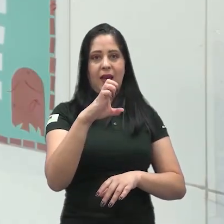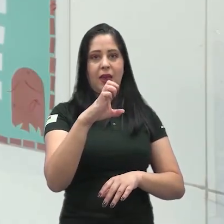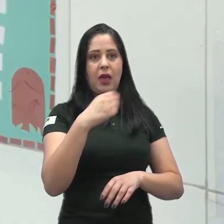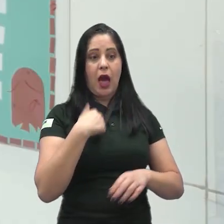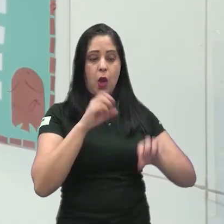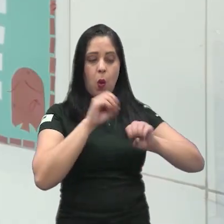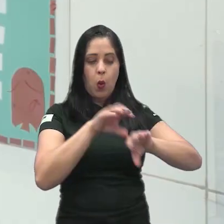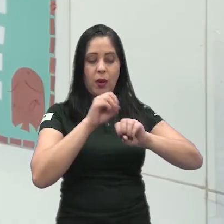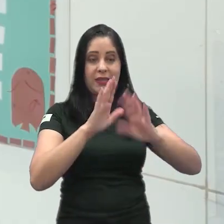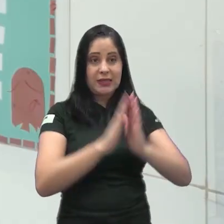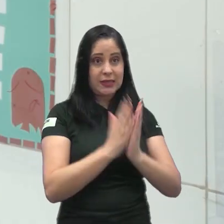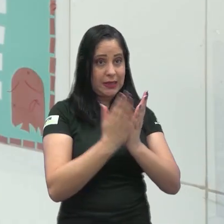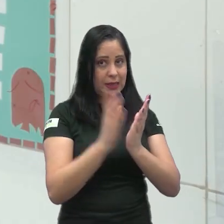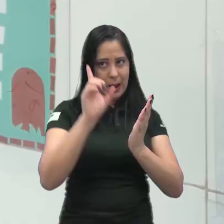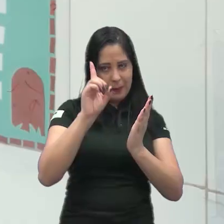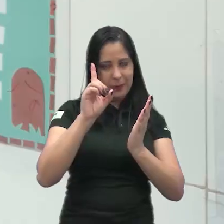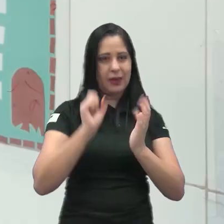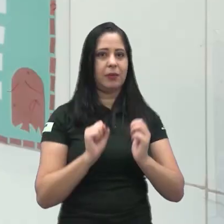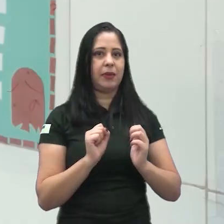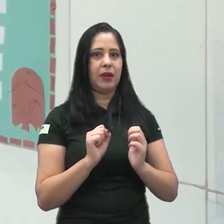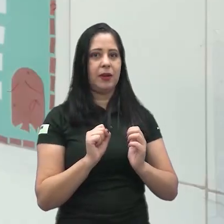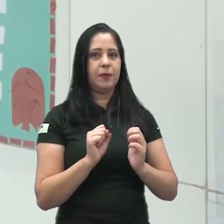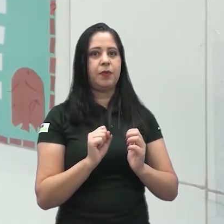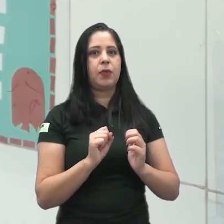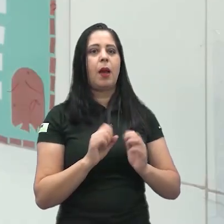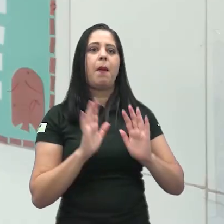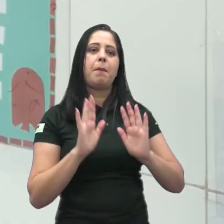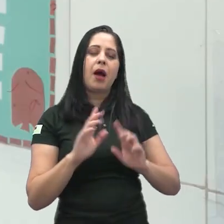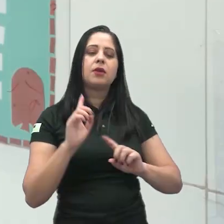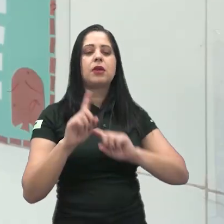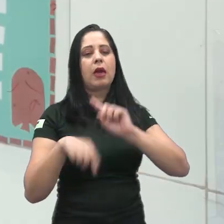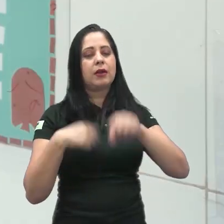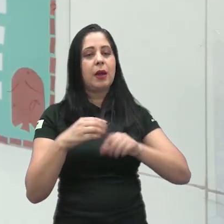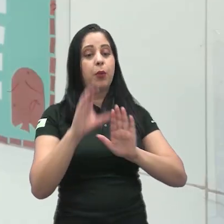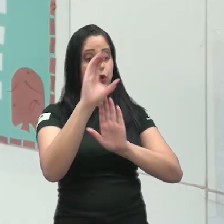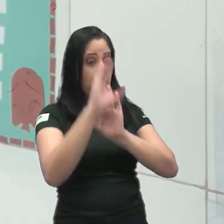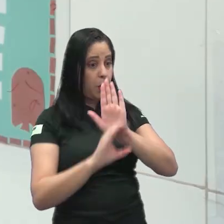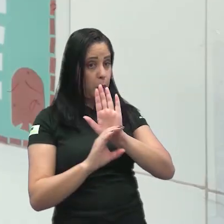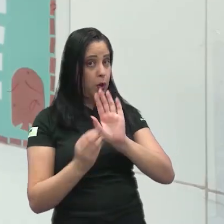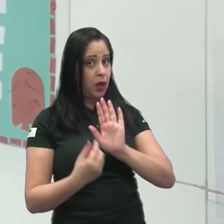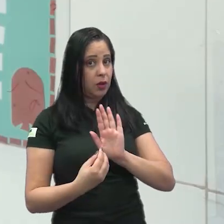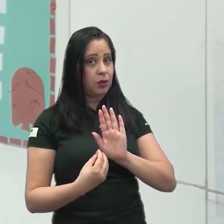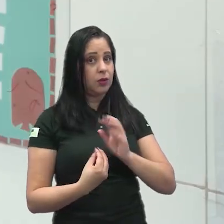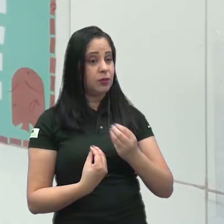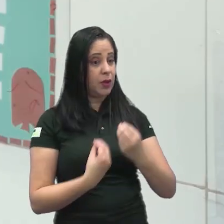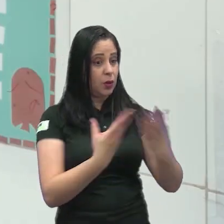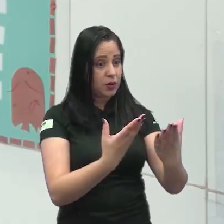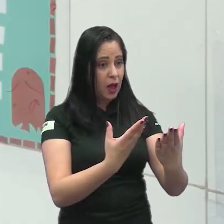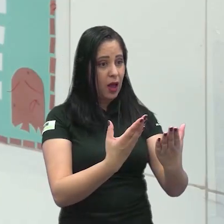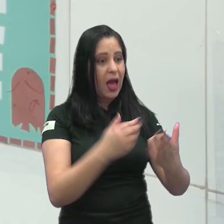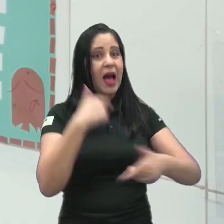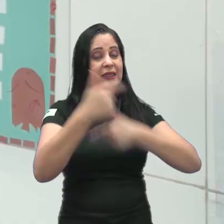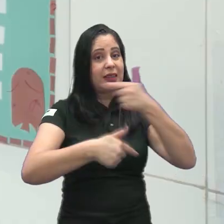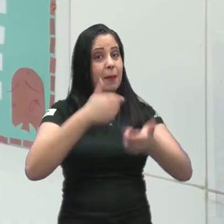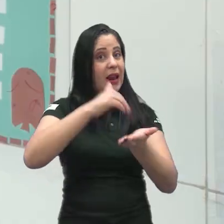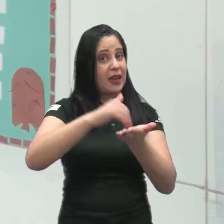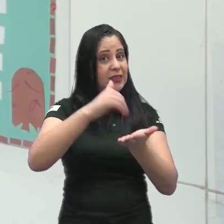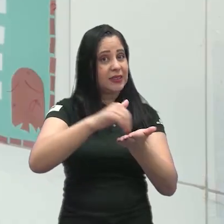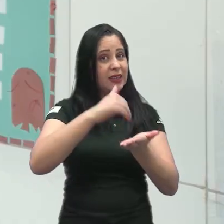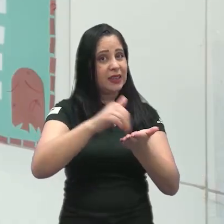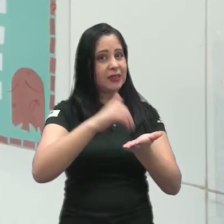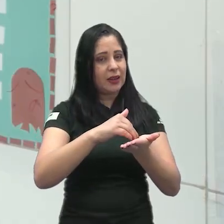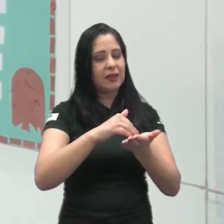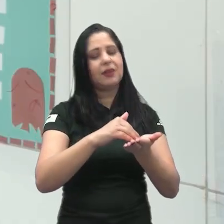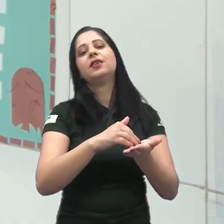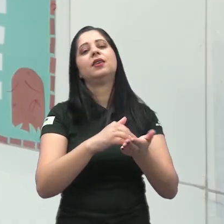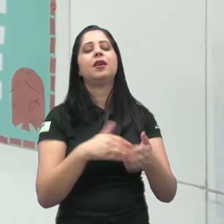estudo bíblico para as crianças. E aí, mandando meu currículo, fui chamada para ocupar um cargo na secretaria. E aí,